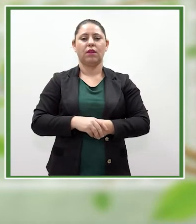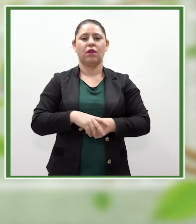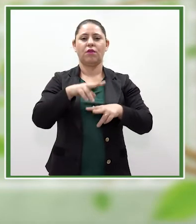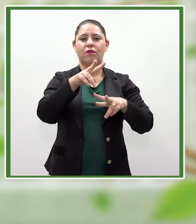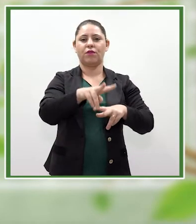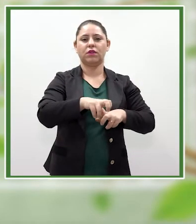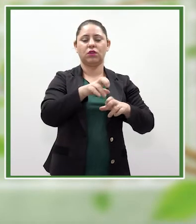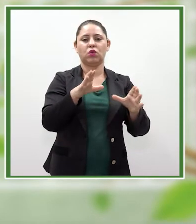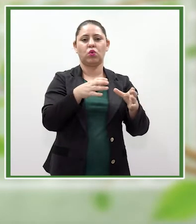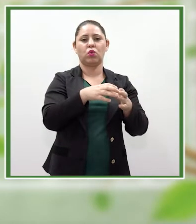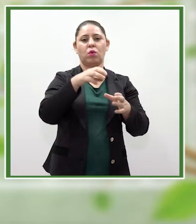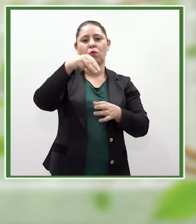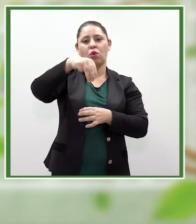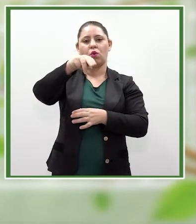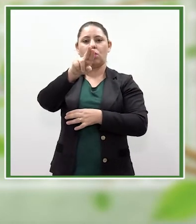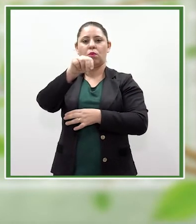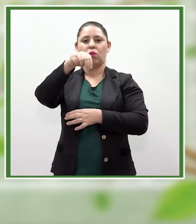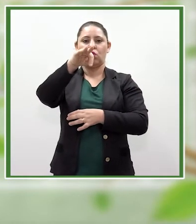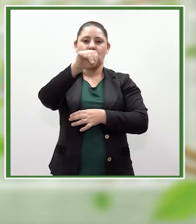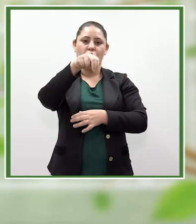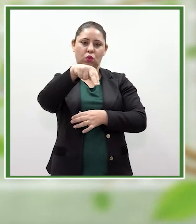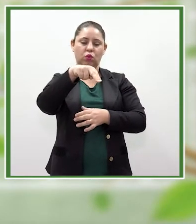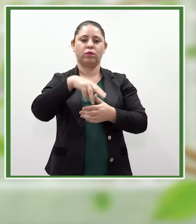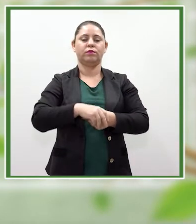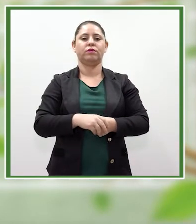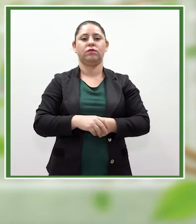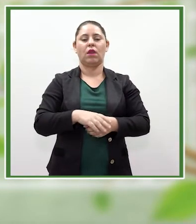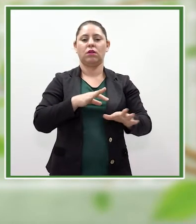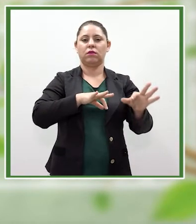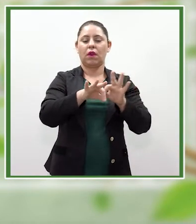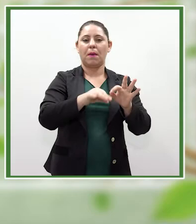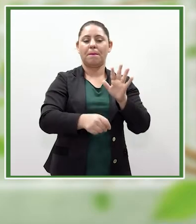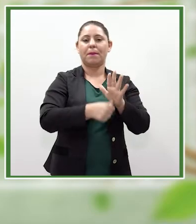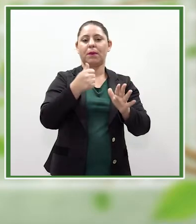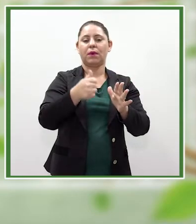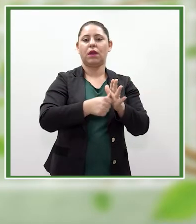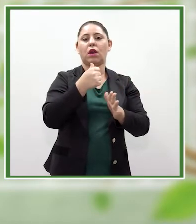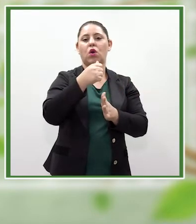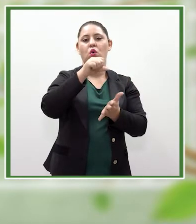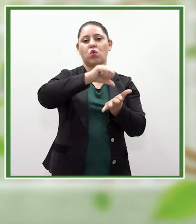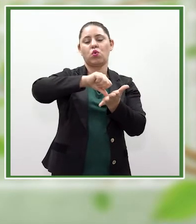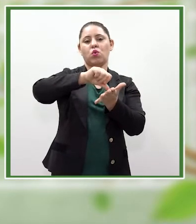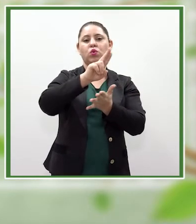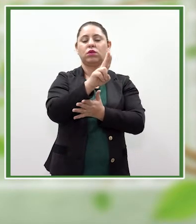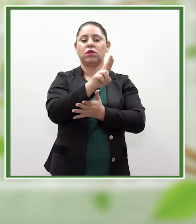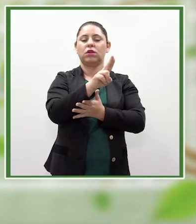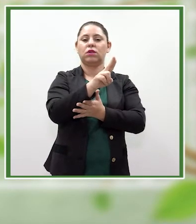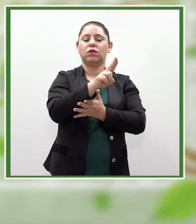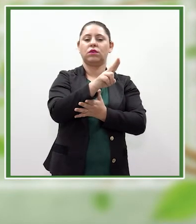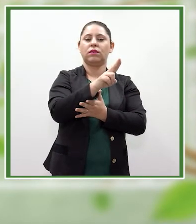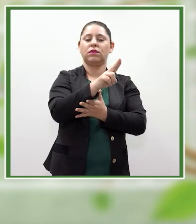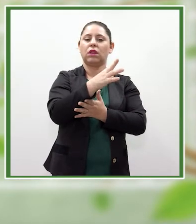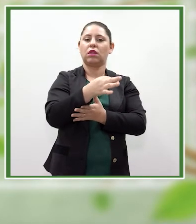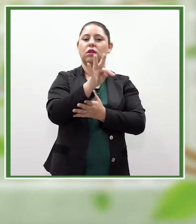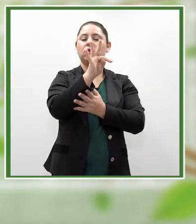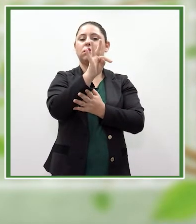desenvolvemos a primeira URT, ou a primeira unidade de referência tecnológica para a validação da marca carne carbono